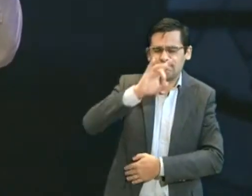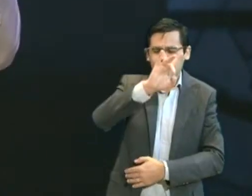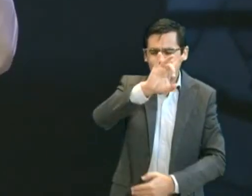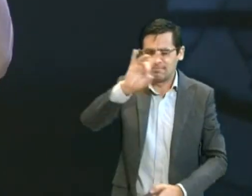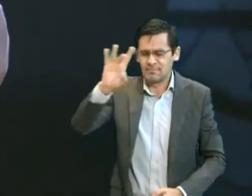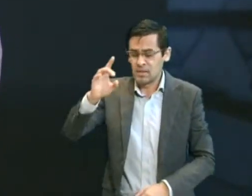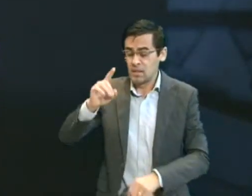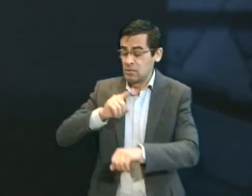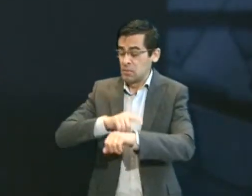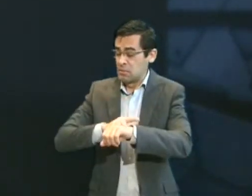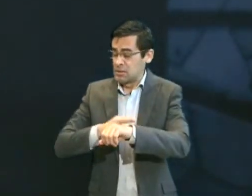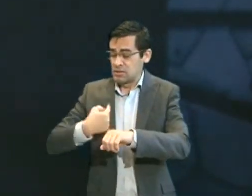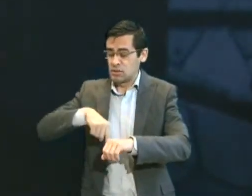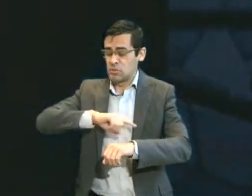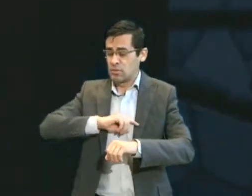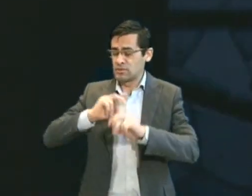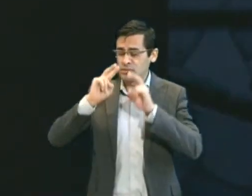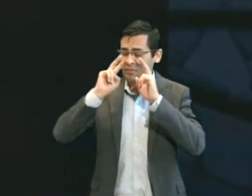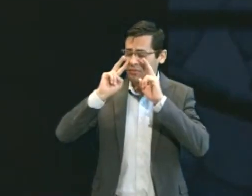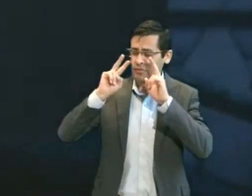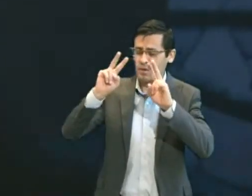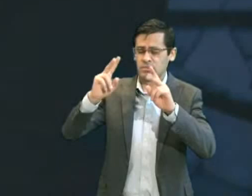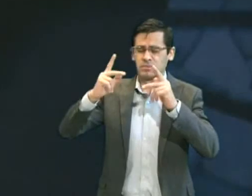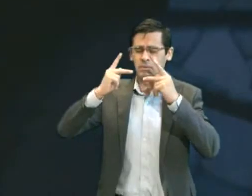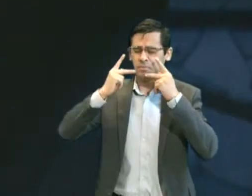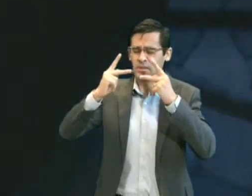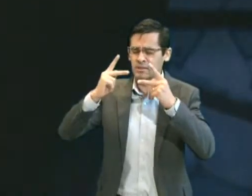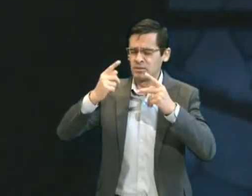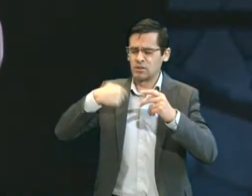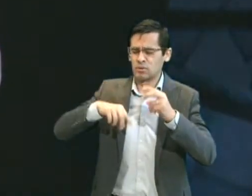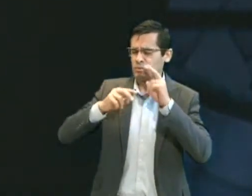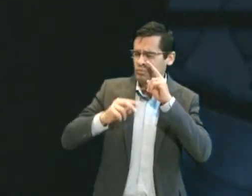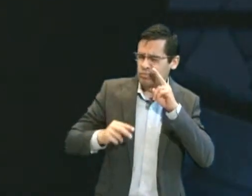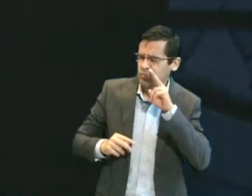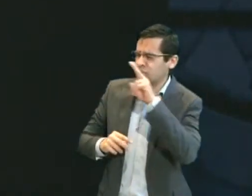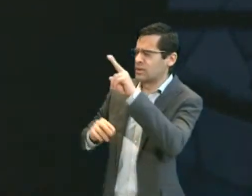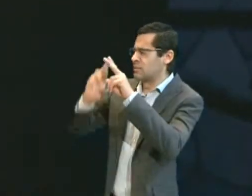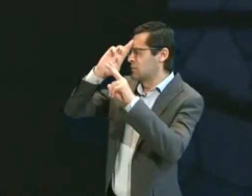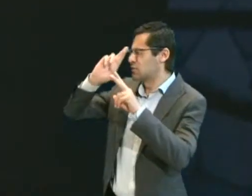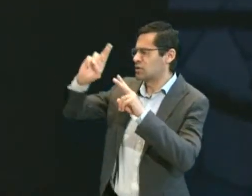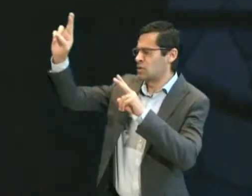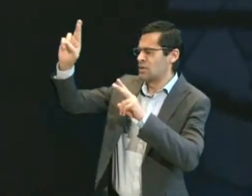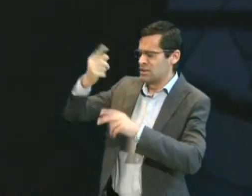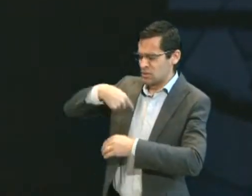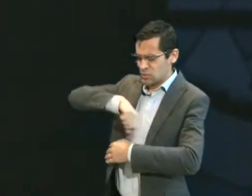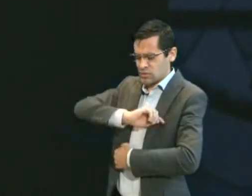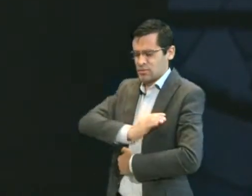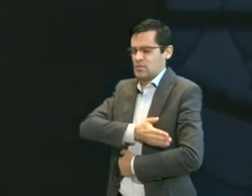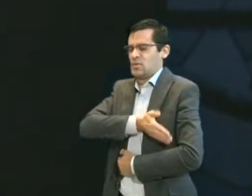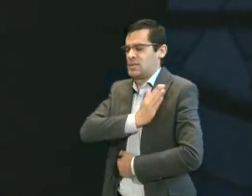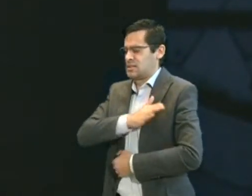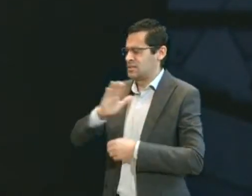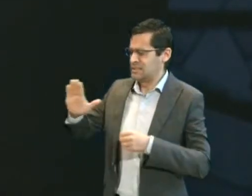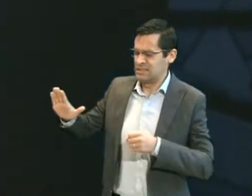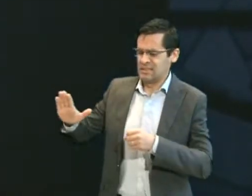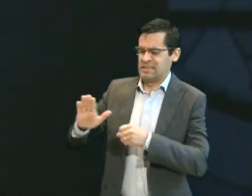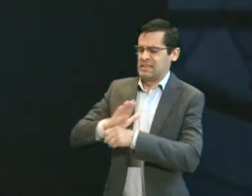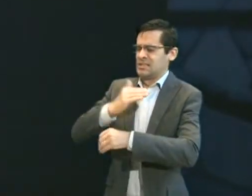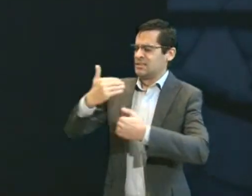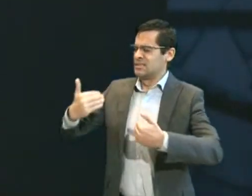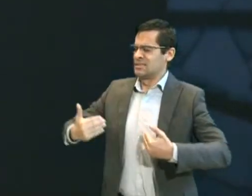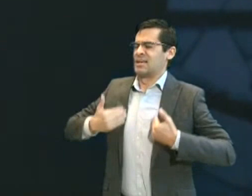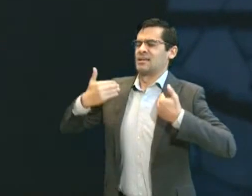a Tua palavra, enquanto nos voltamos para o Senhor, que os nossos corações se encham de alegria,